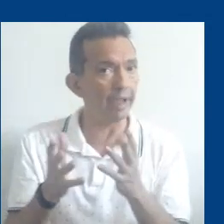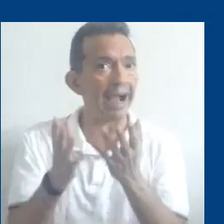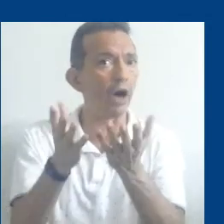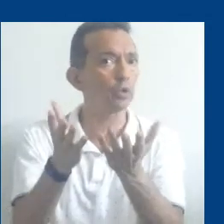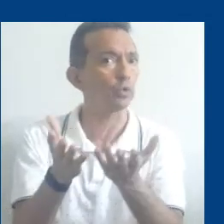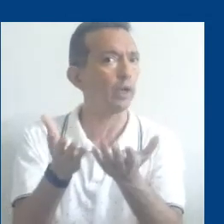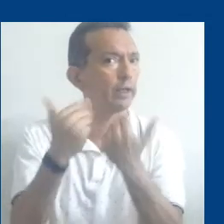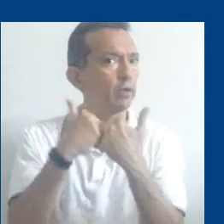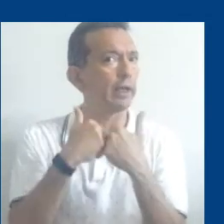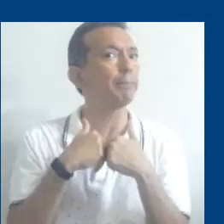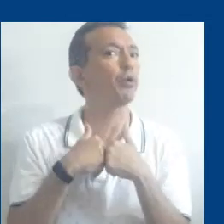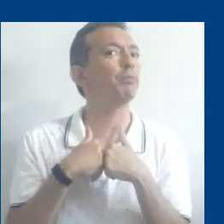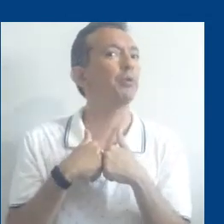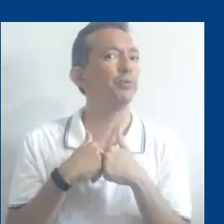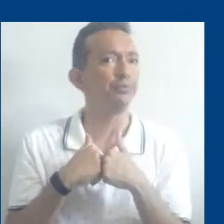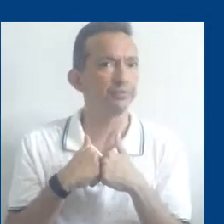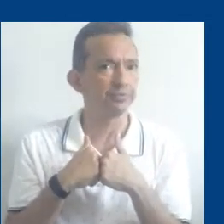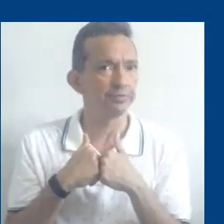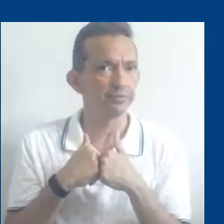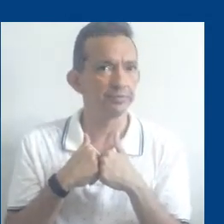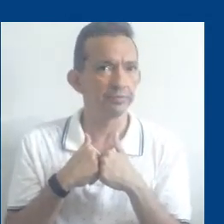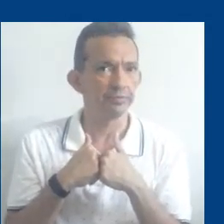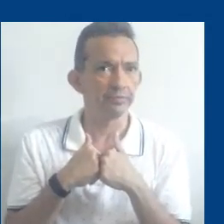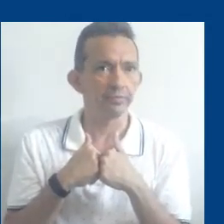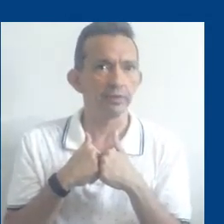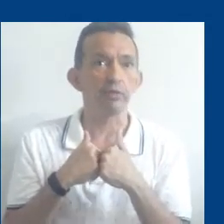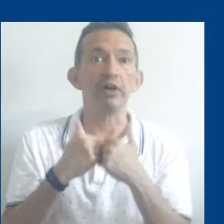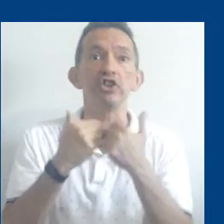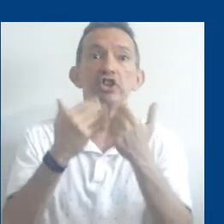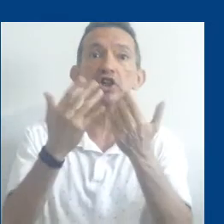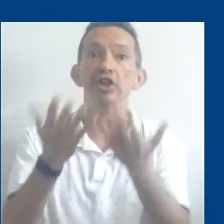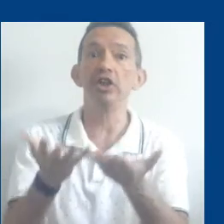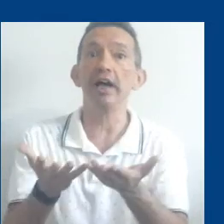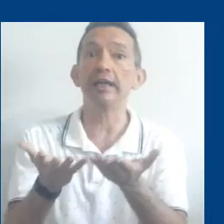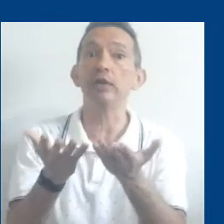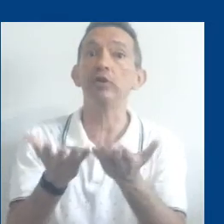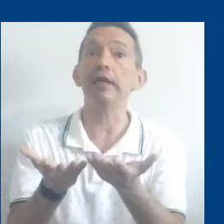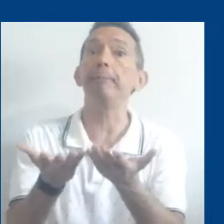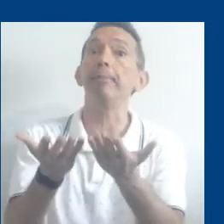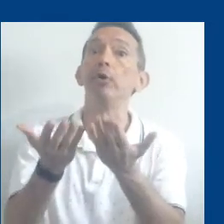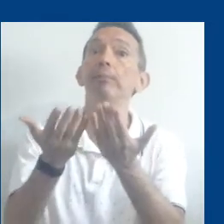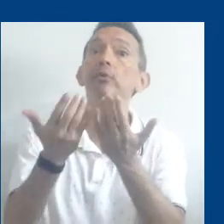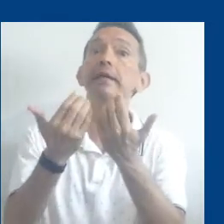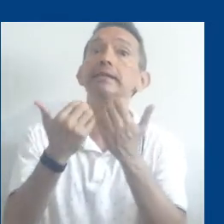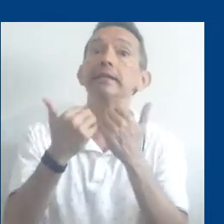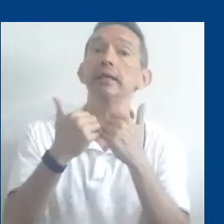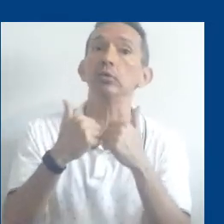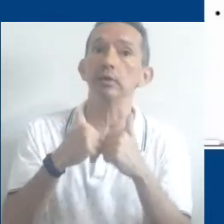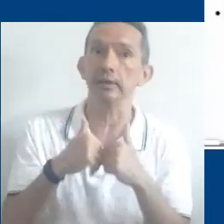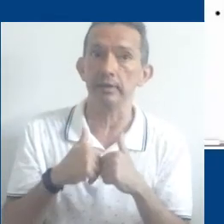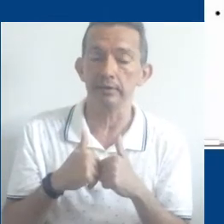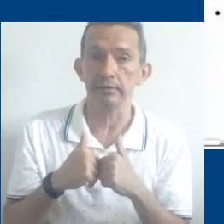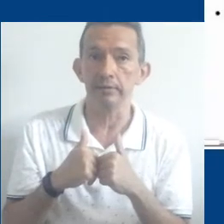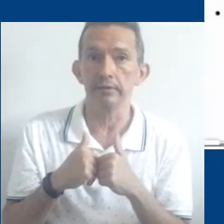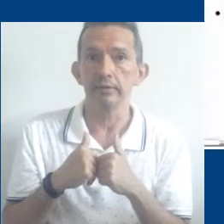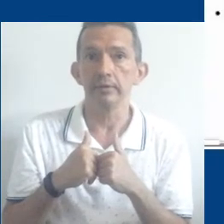o nome, auto é aquilo que é próprio. Então vai digerir aquilo que é próprio da